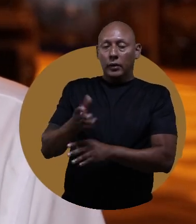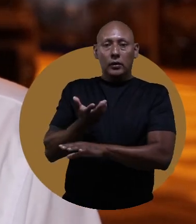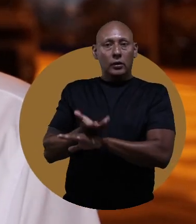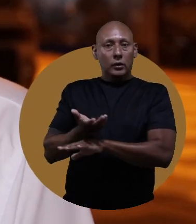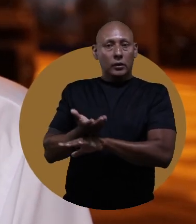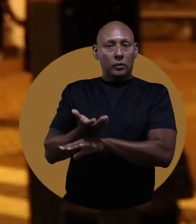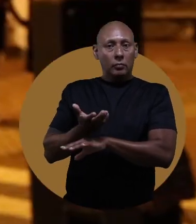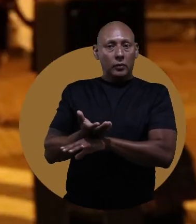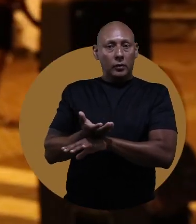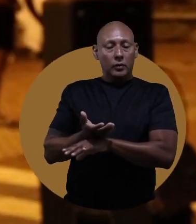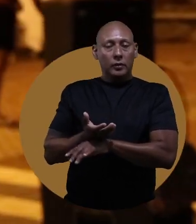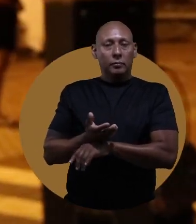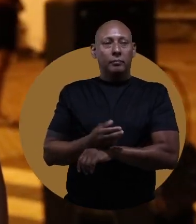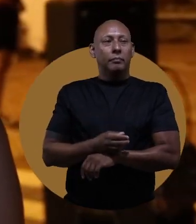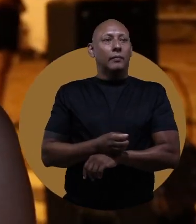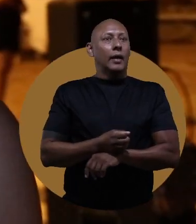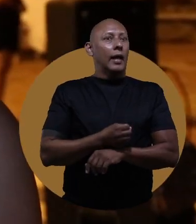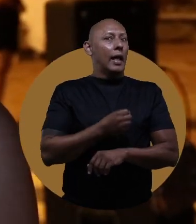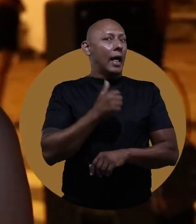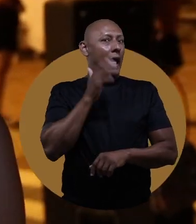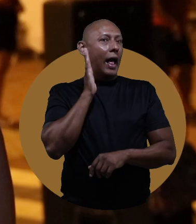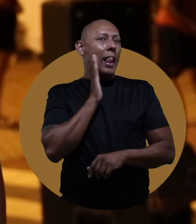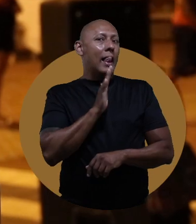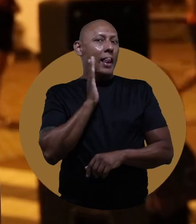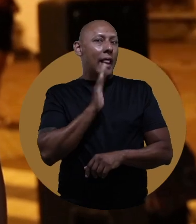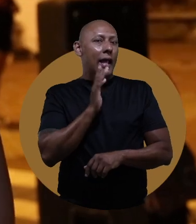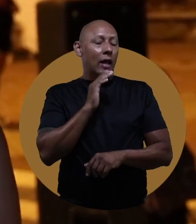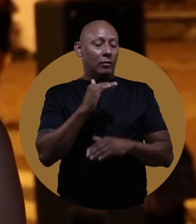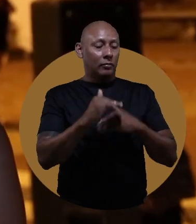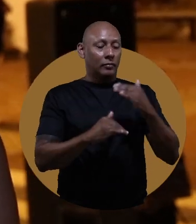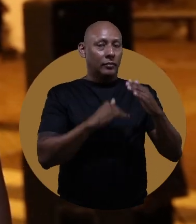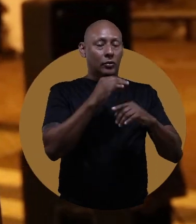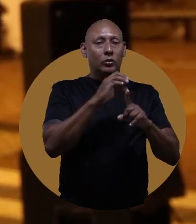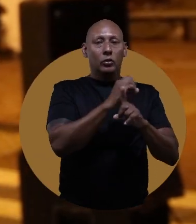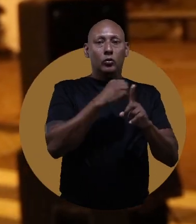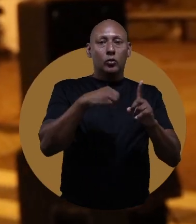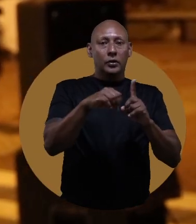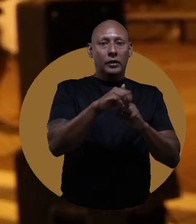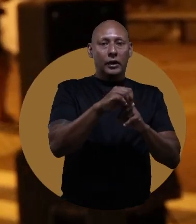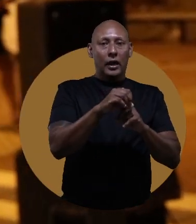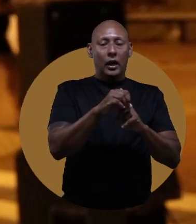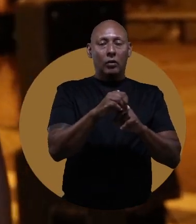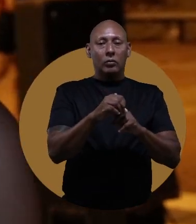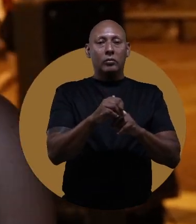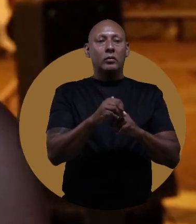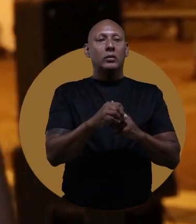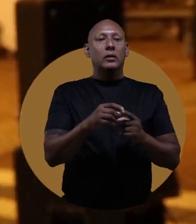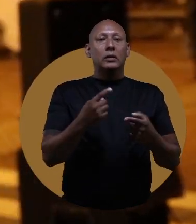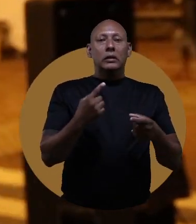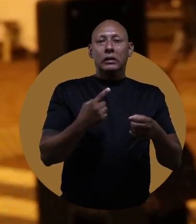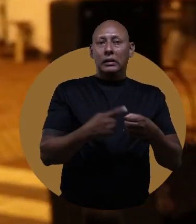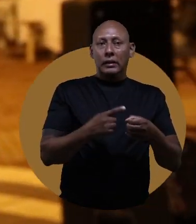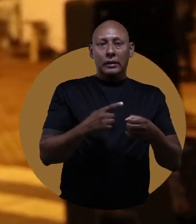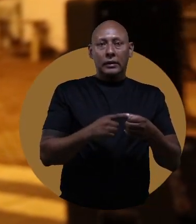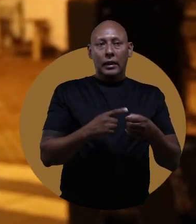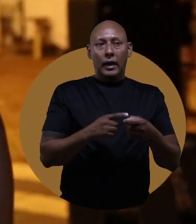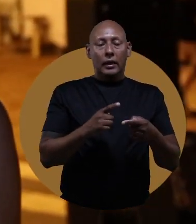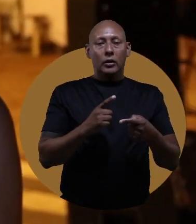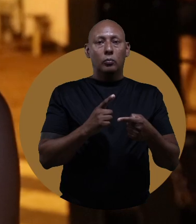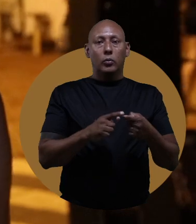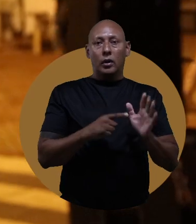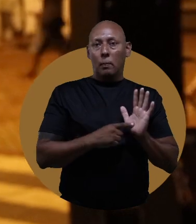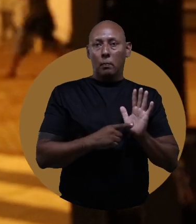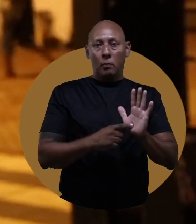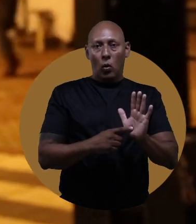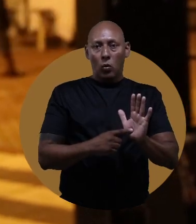no trabalho coletivo. Ah, isso é muito importante no desenvolvimento, né, social da cidade, do bairro, porque traz acesso às